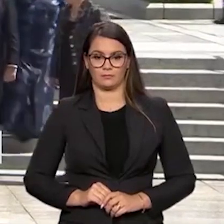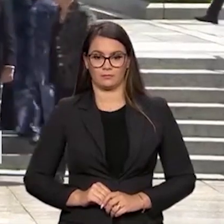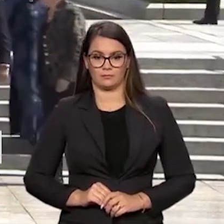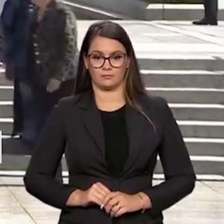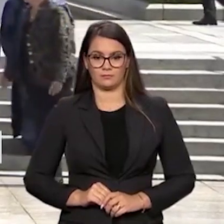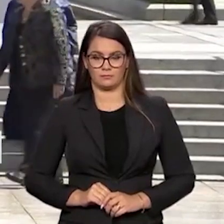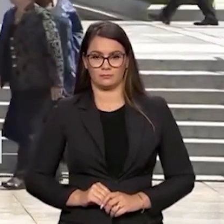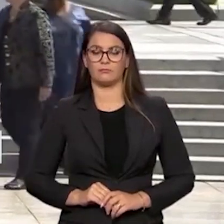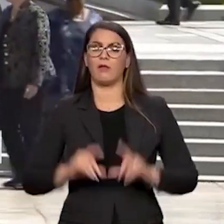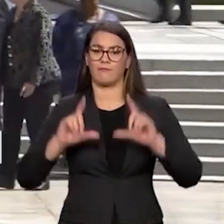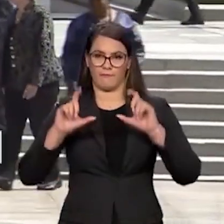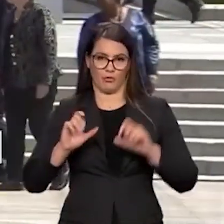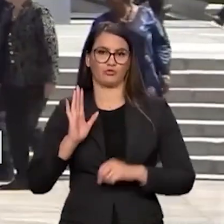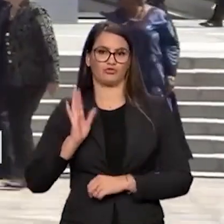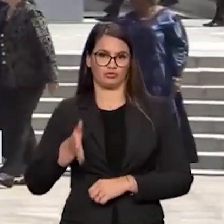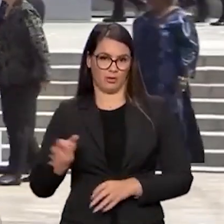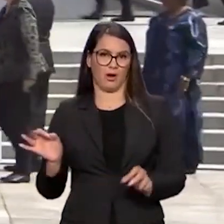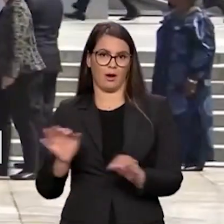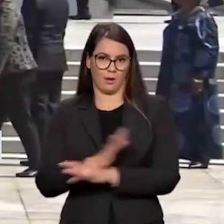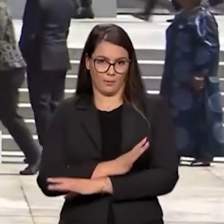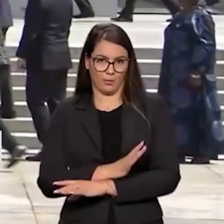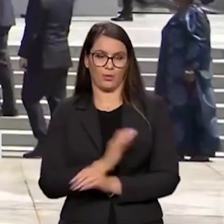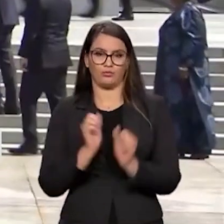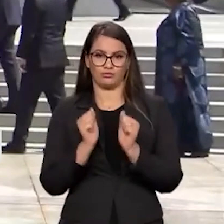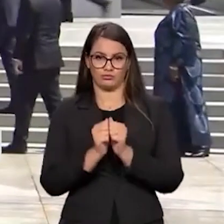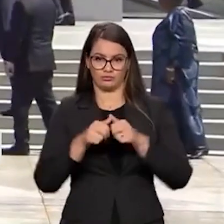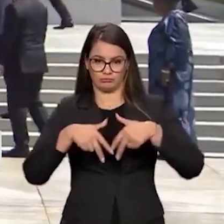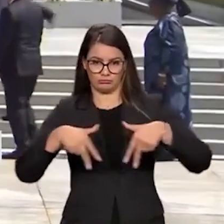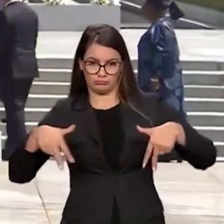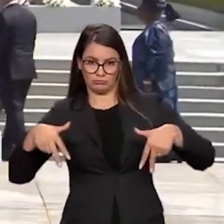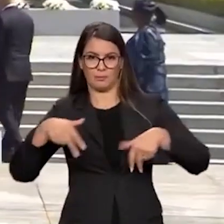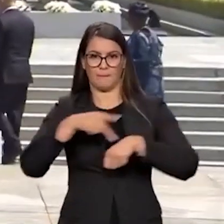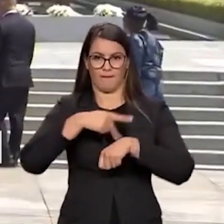Feita então a foto oficial com os chefes de Estado.